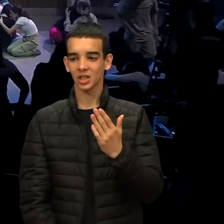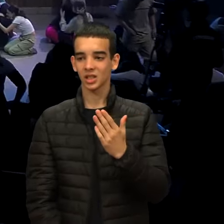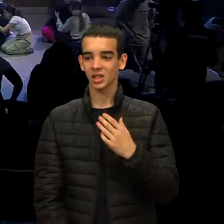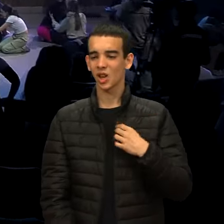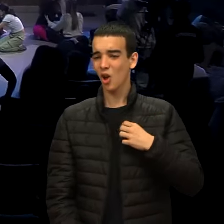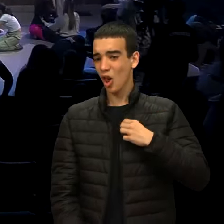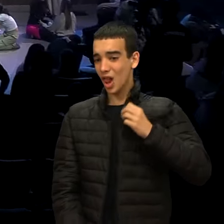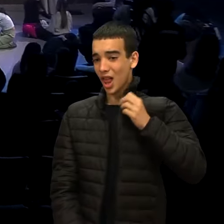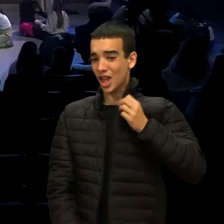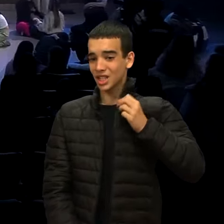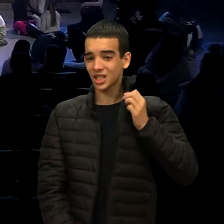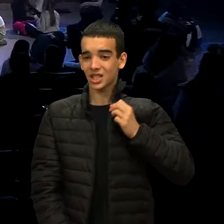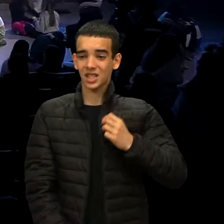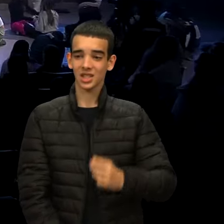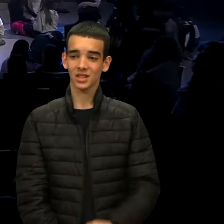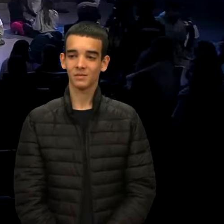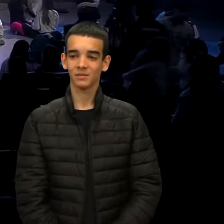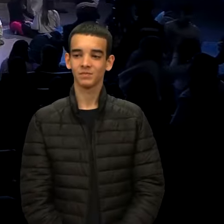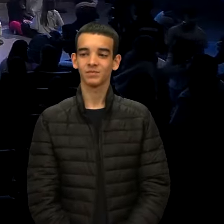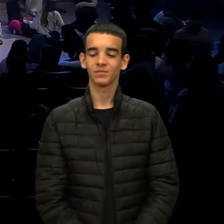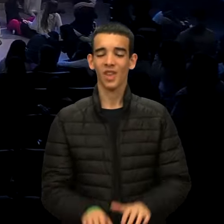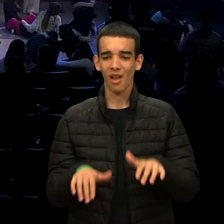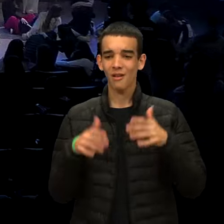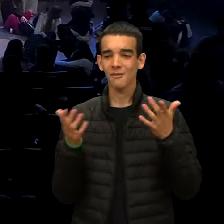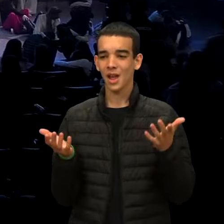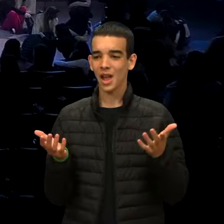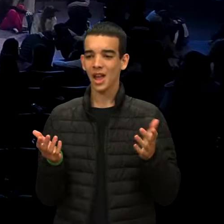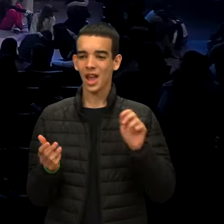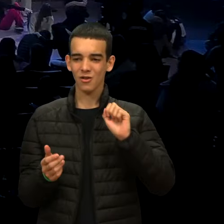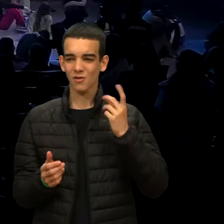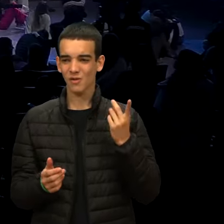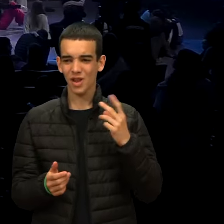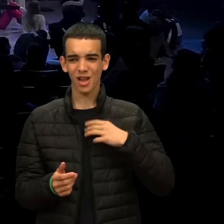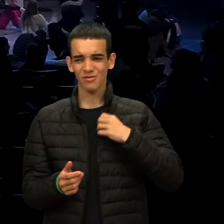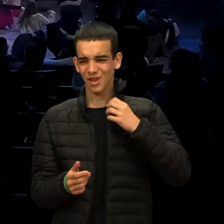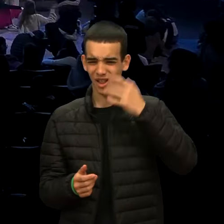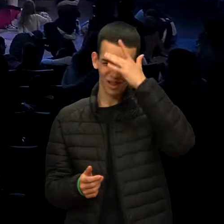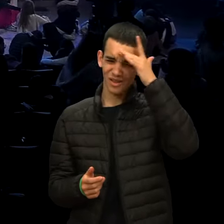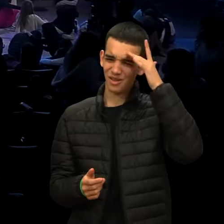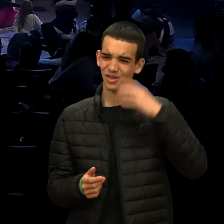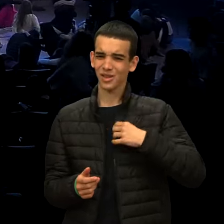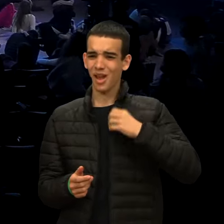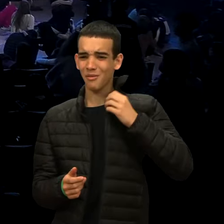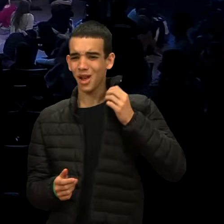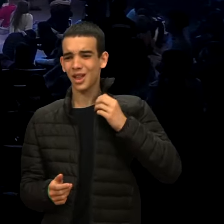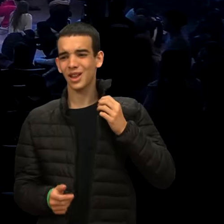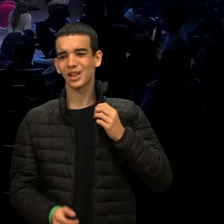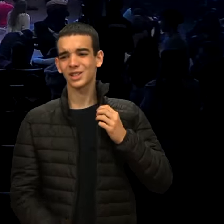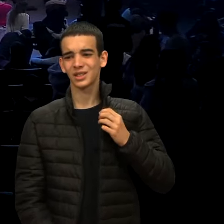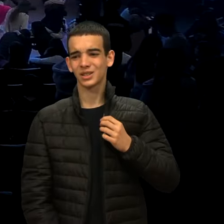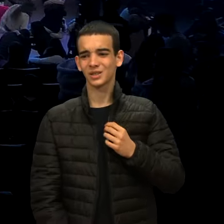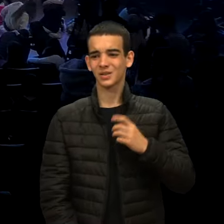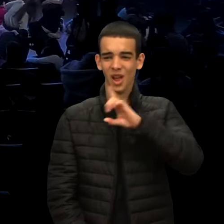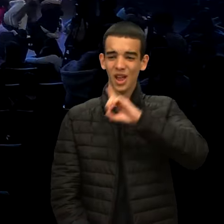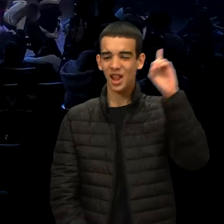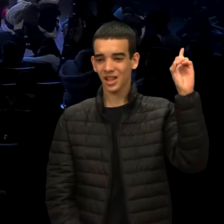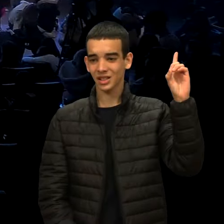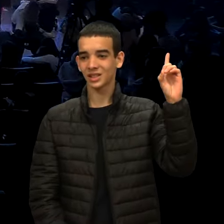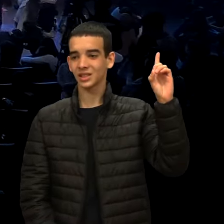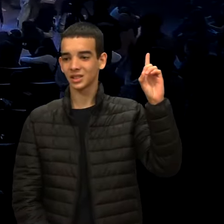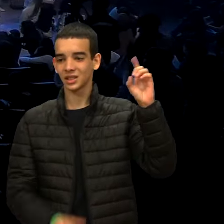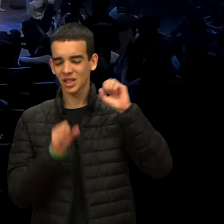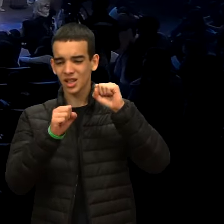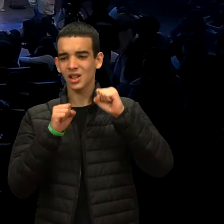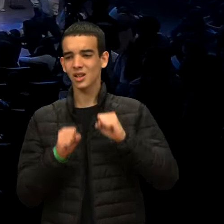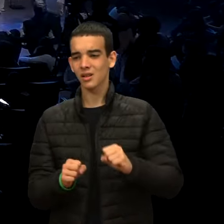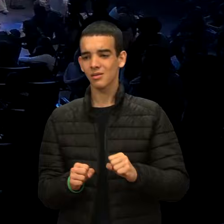escaneie esse QR Code, venha até aqui algum desses tios. E que Deus possa ressignificar a sua história.